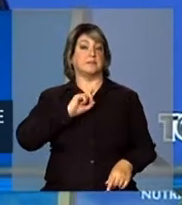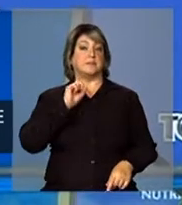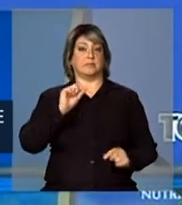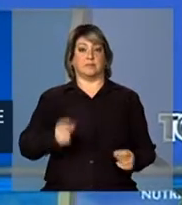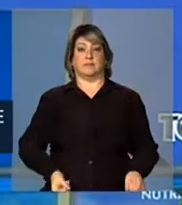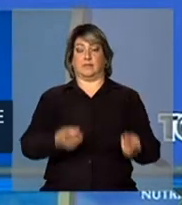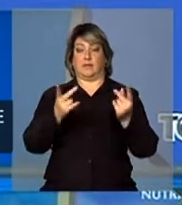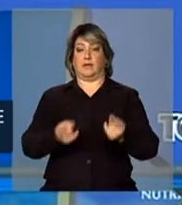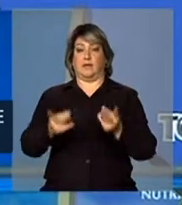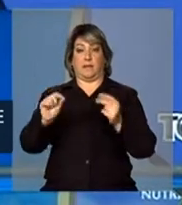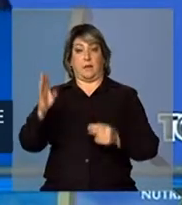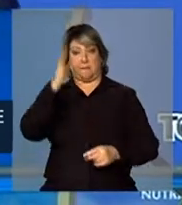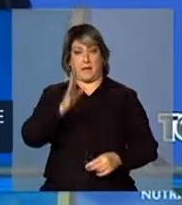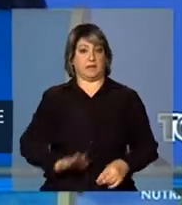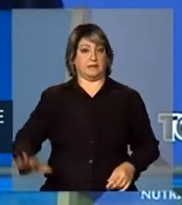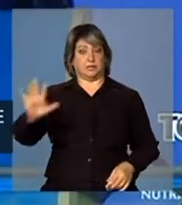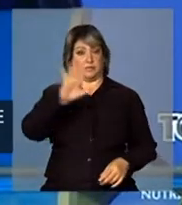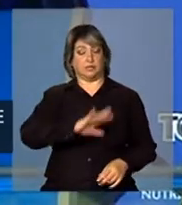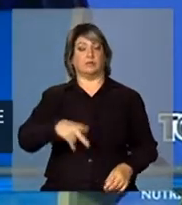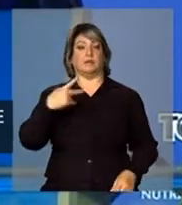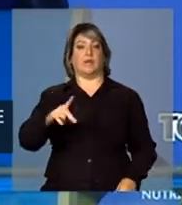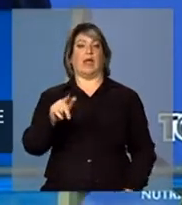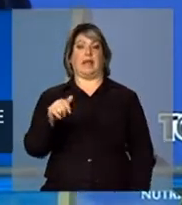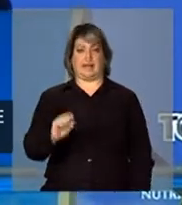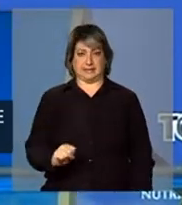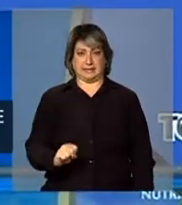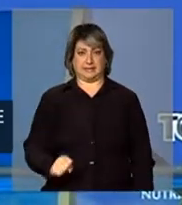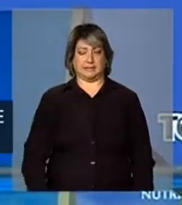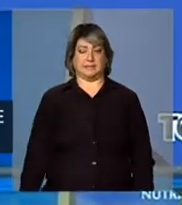exportará para o Brasil seu gás.